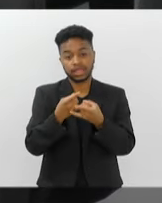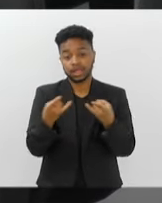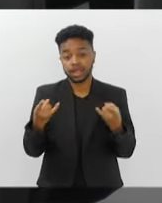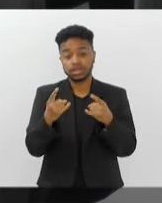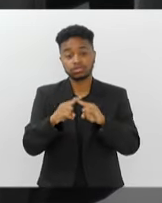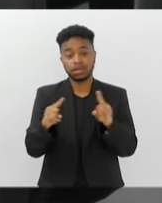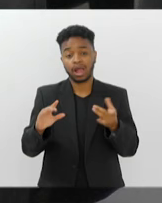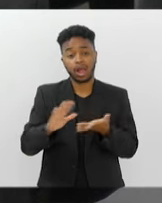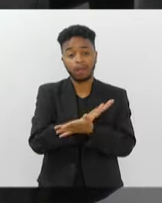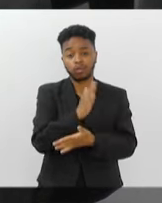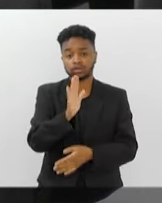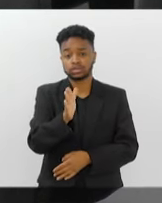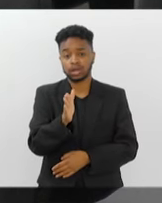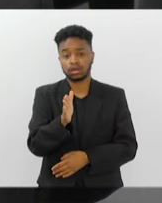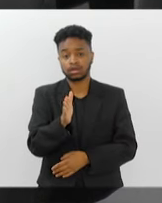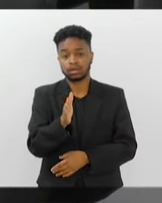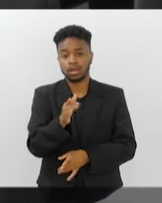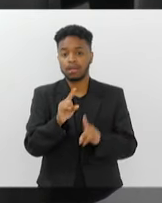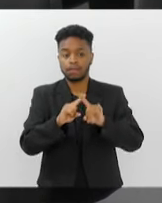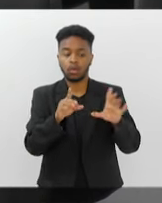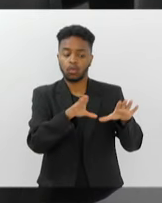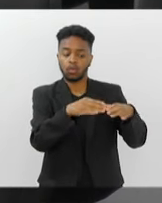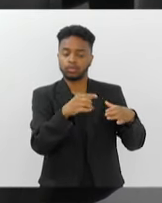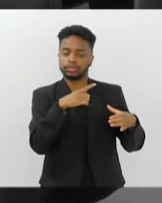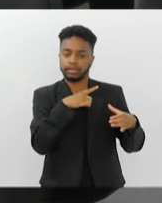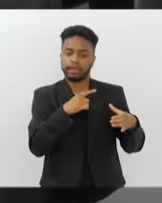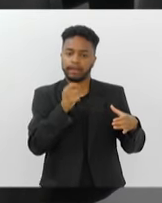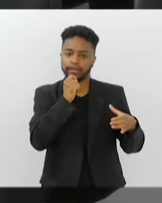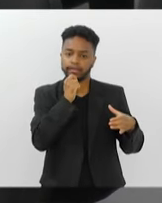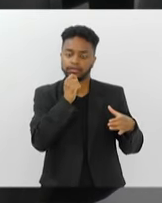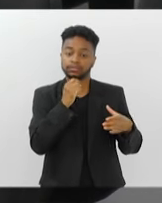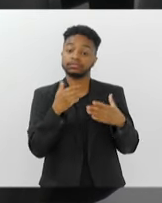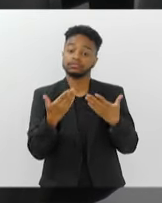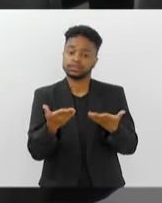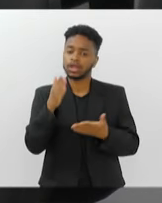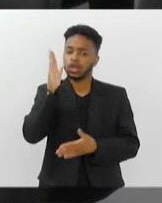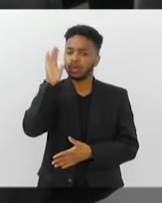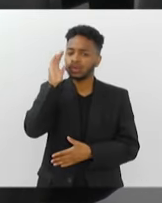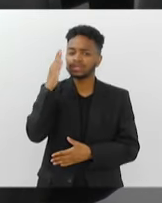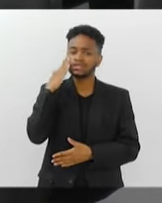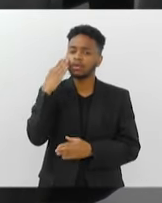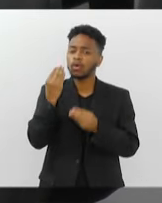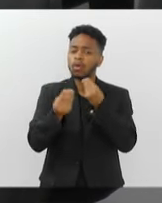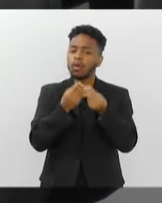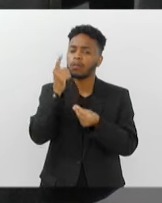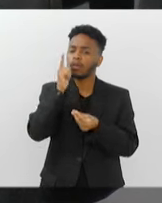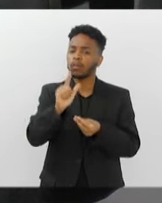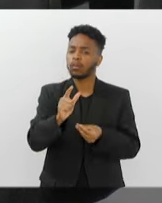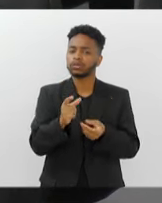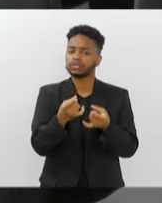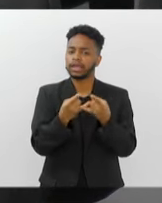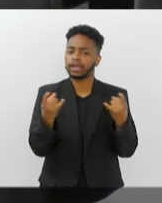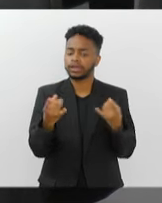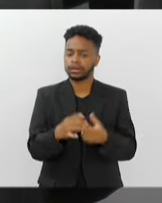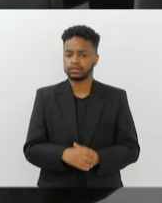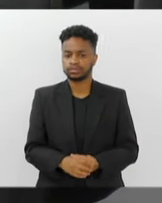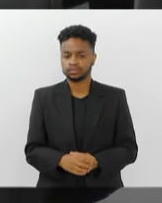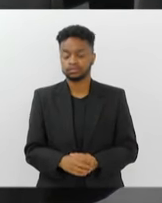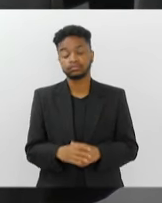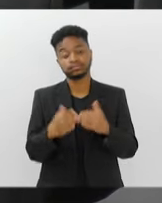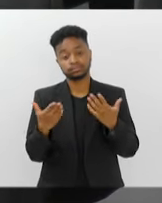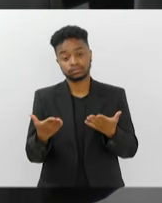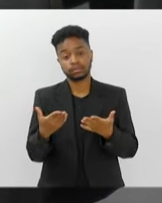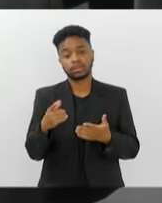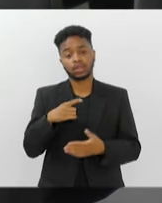mais tem ninguém mais tem mas eles têm né então é é curioso saber como é que eles conseguiram esses ingressos então esses números de